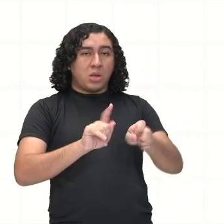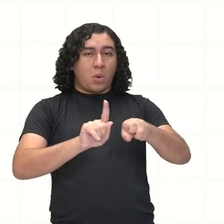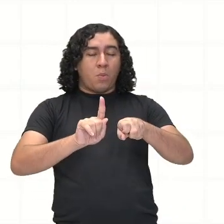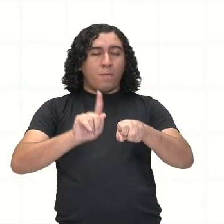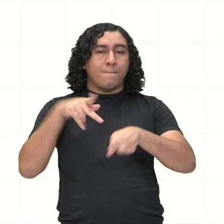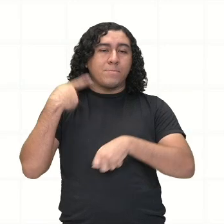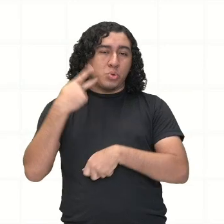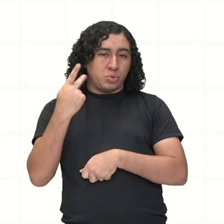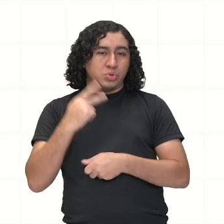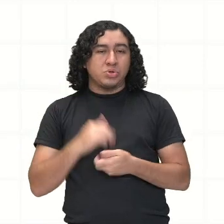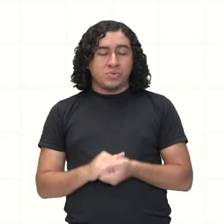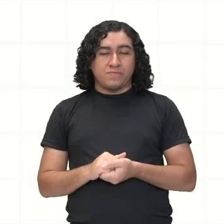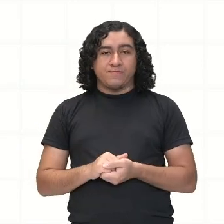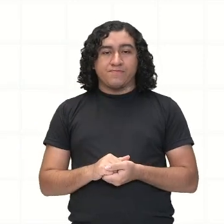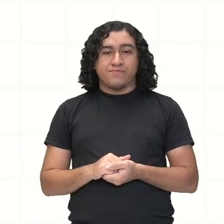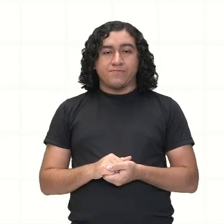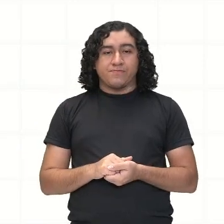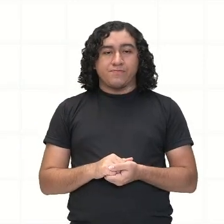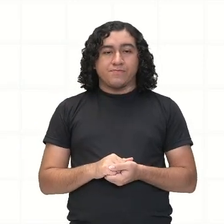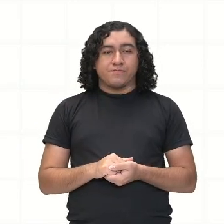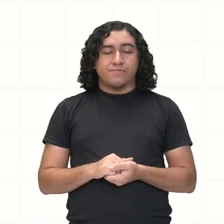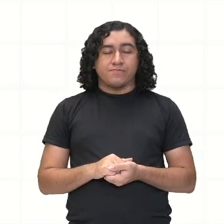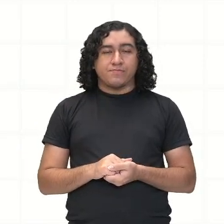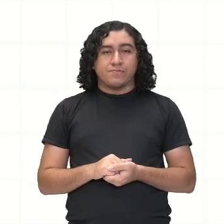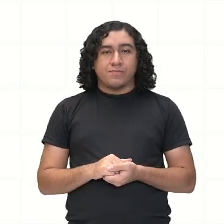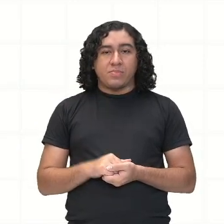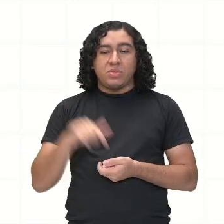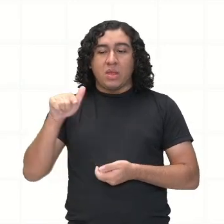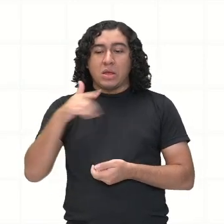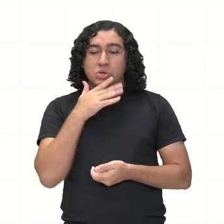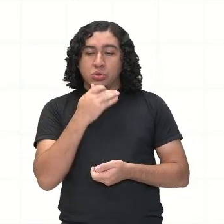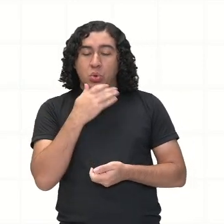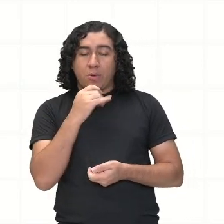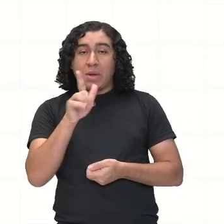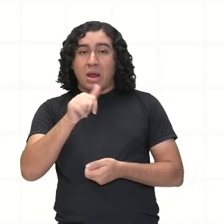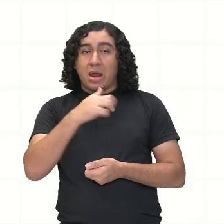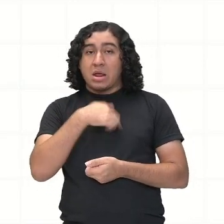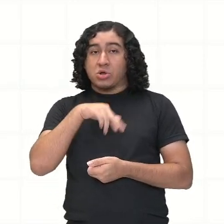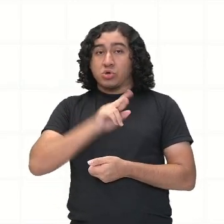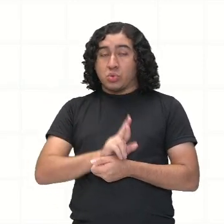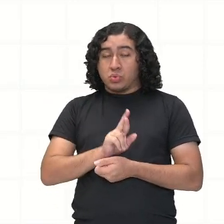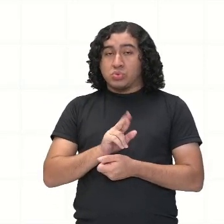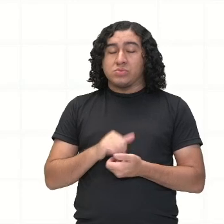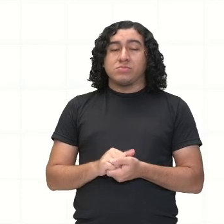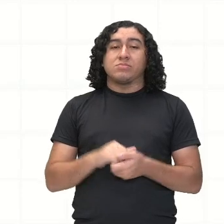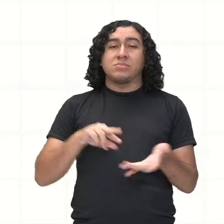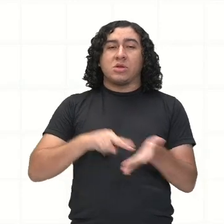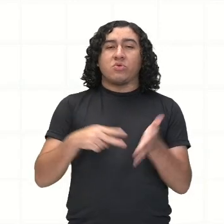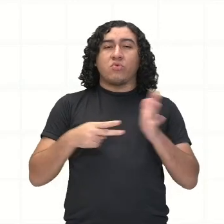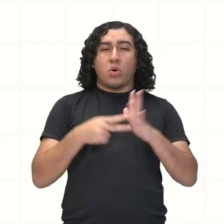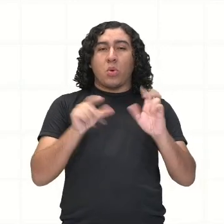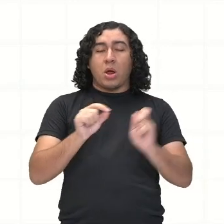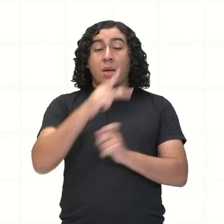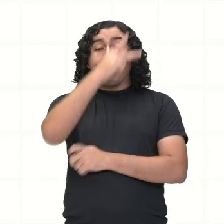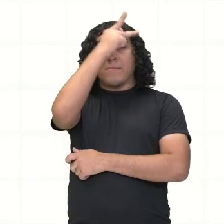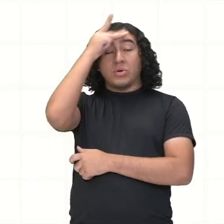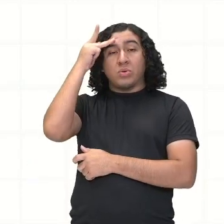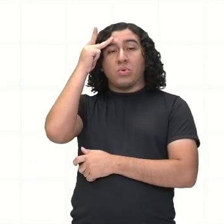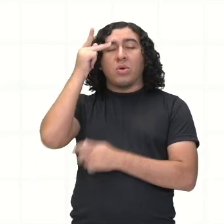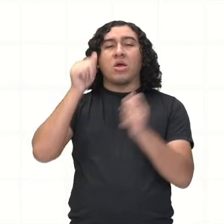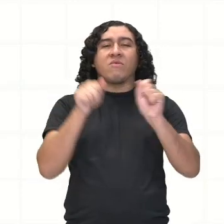das manifestações heréticas de sua época. O Jean Bodin, ele era religioso. Então, aquelas pessoas que faziam